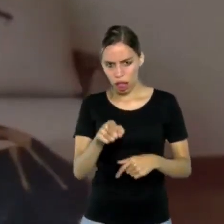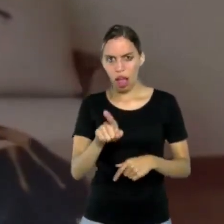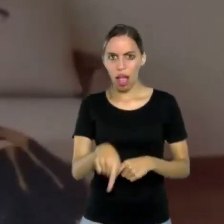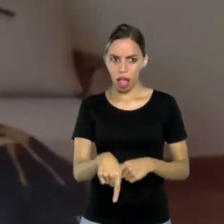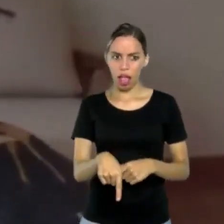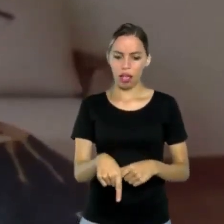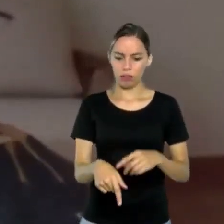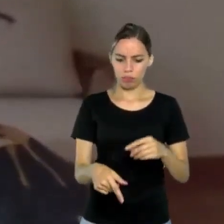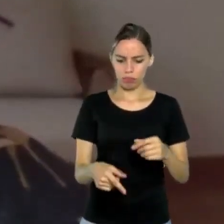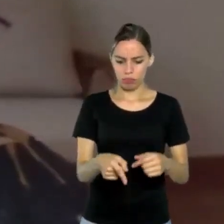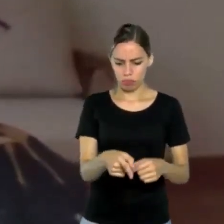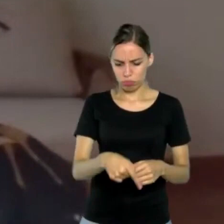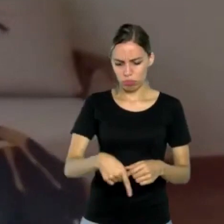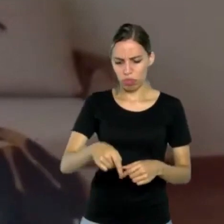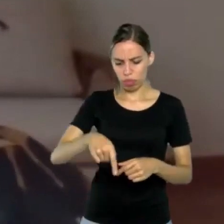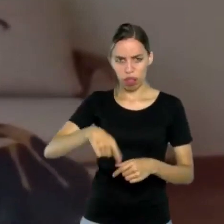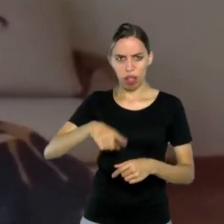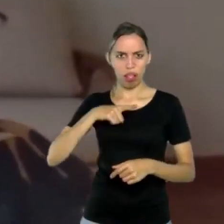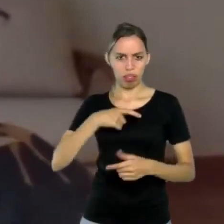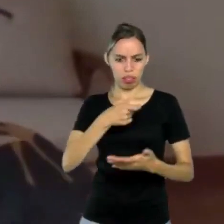faz sentido.